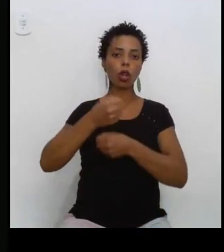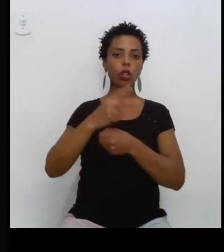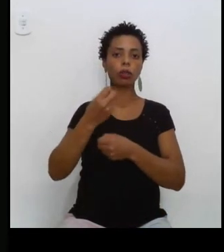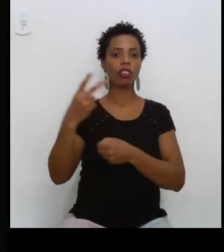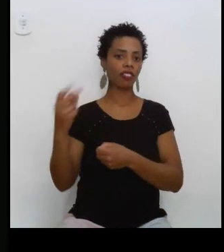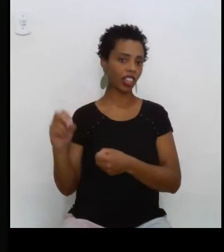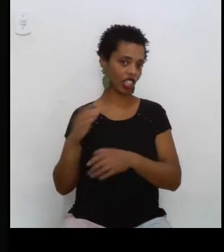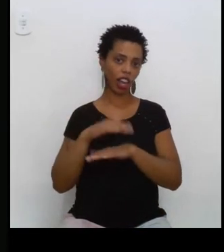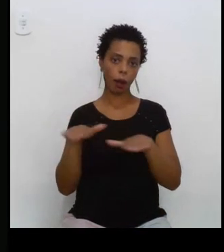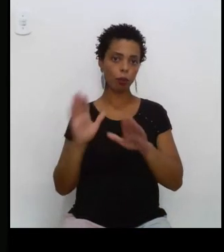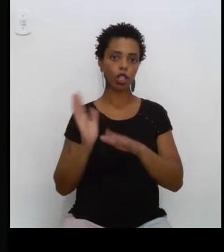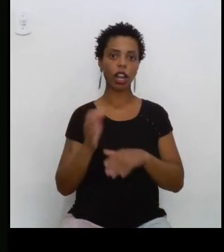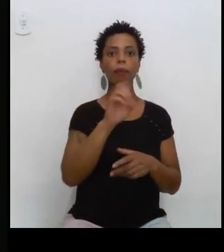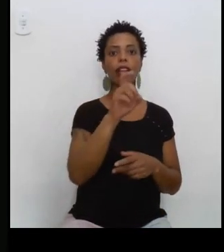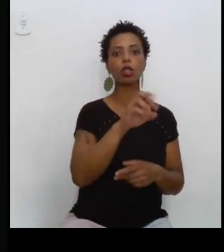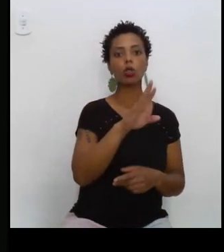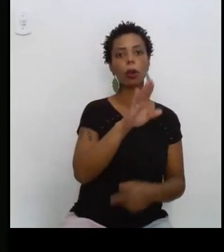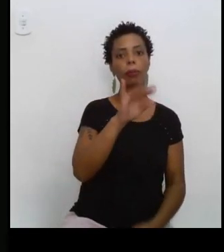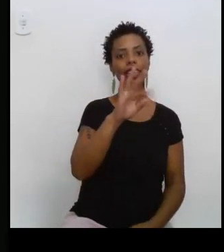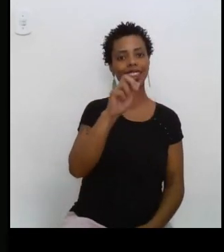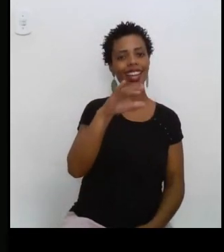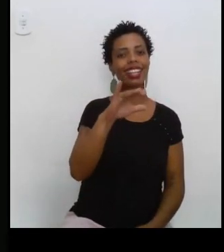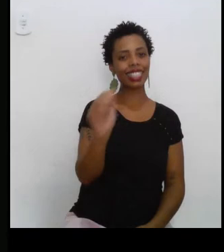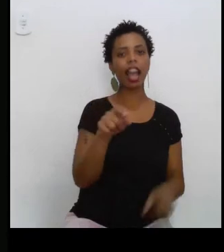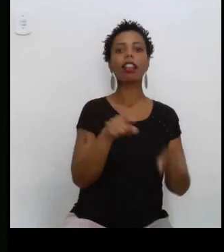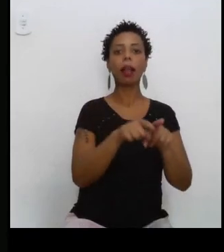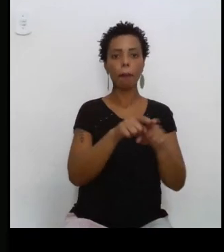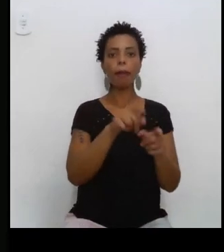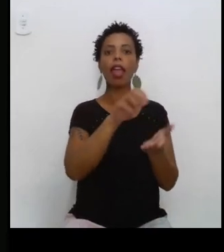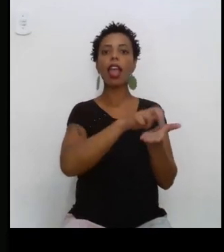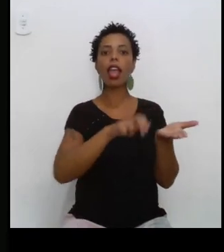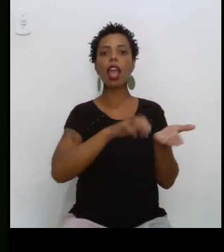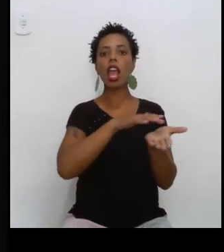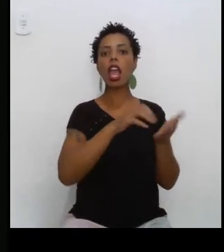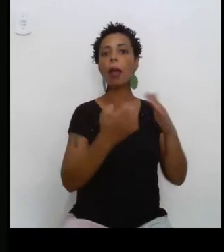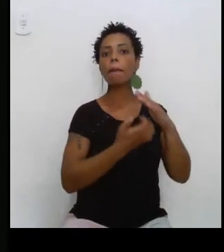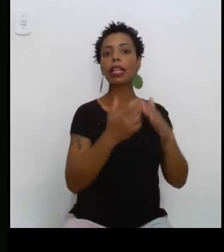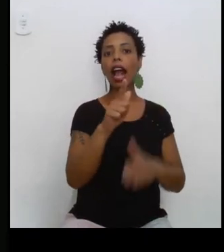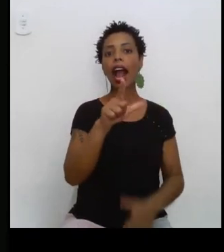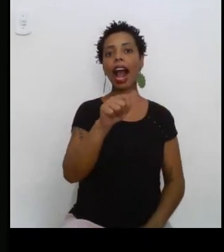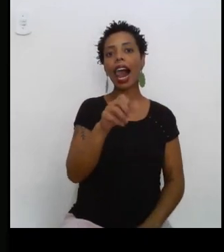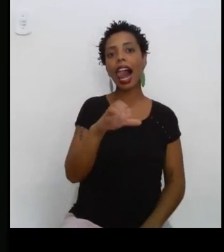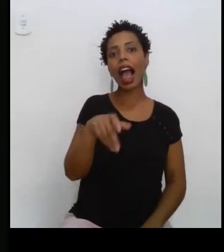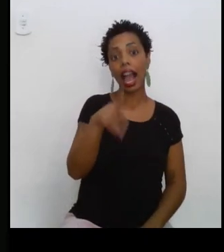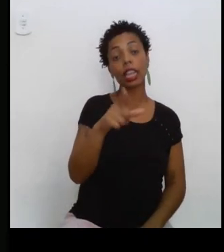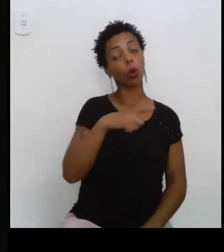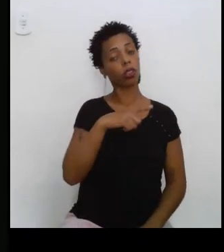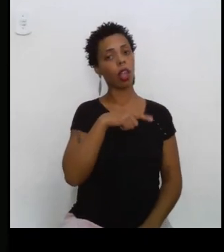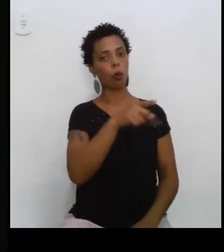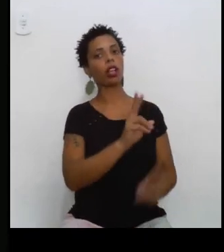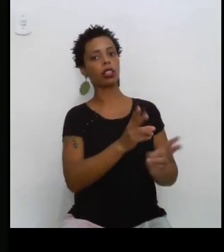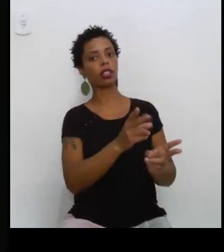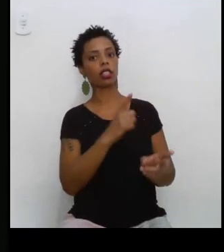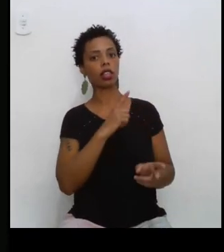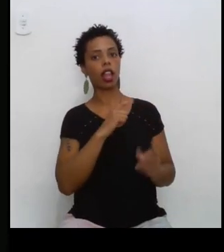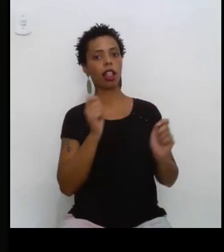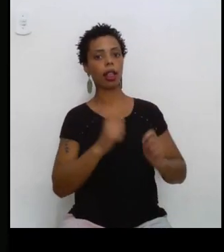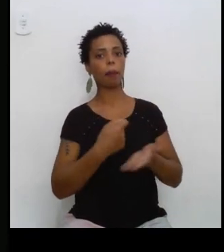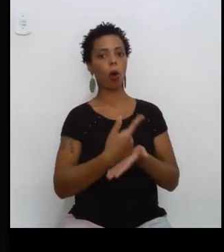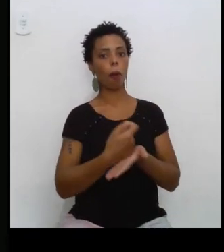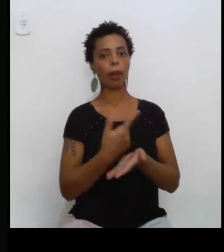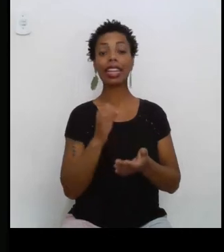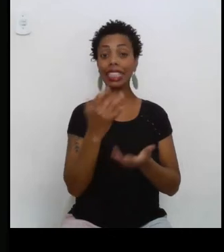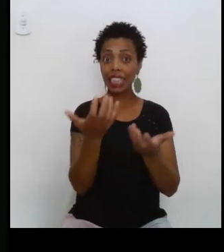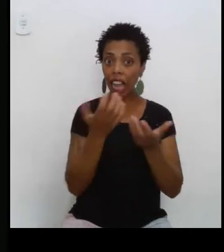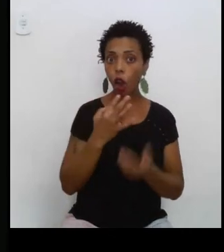já os habitantes é esse sair comigo aqui esse ainda tem tão quem quiser conhecer mais meus livros